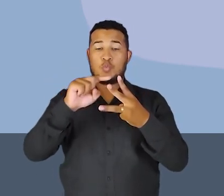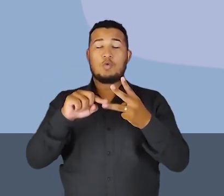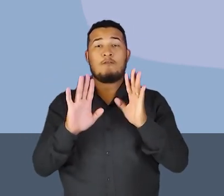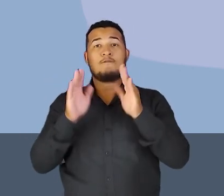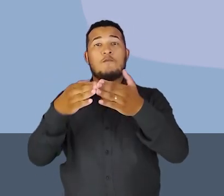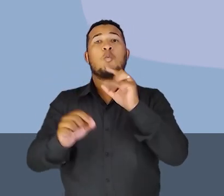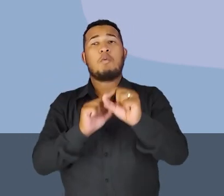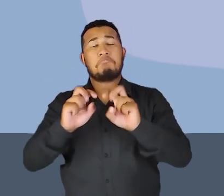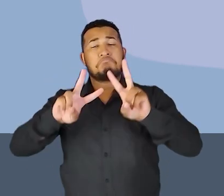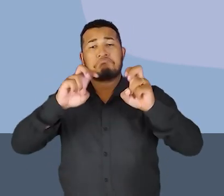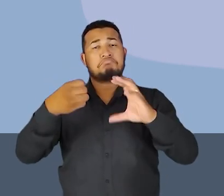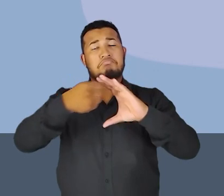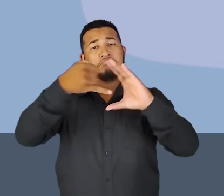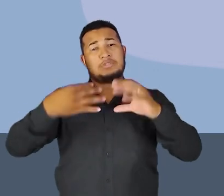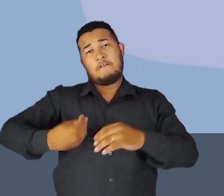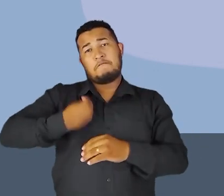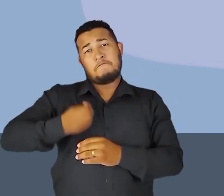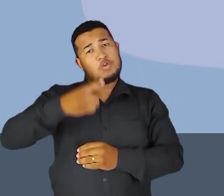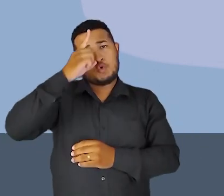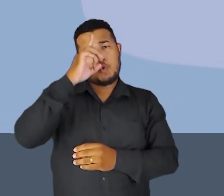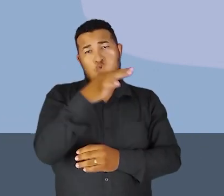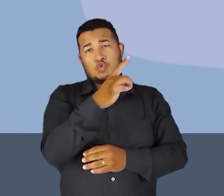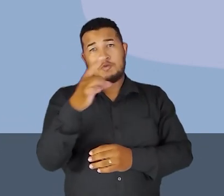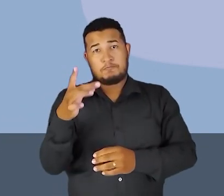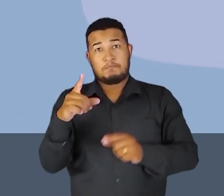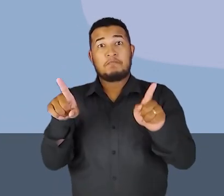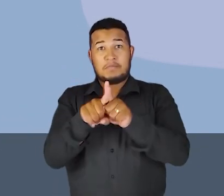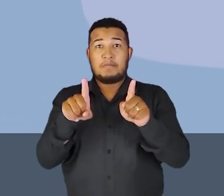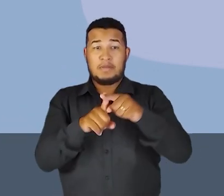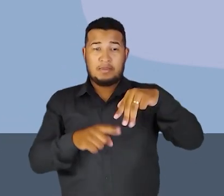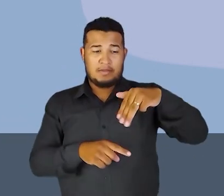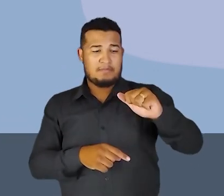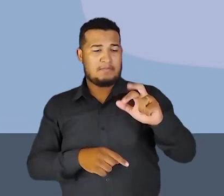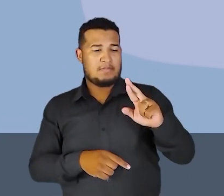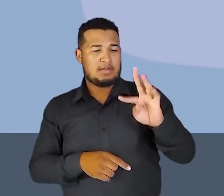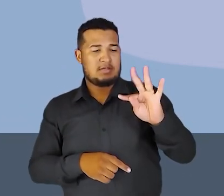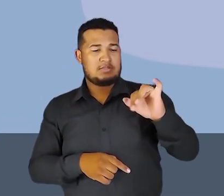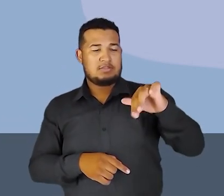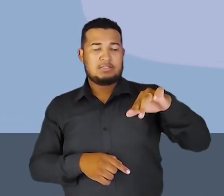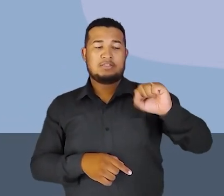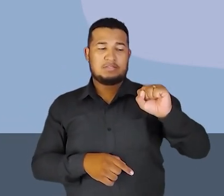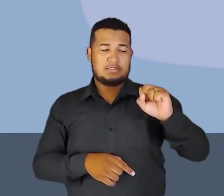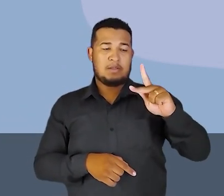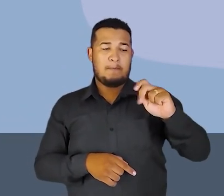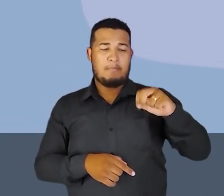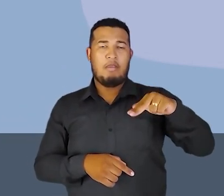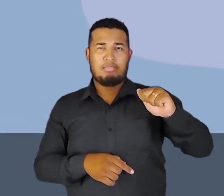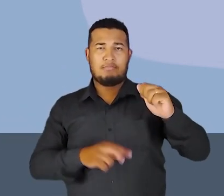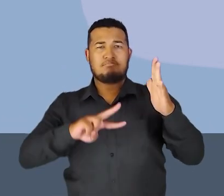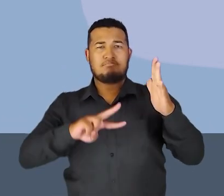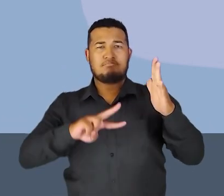da vida cotidiana, assim como em Martins Pena, foram representadas em antigos espaços teatrais